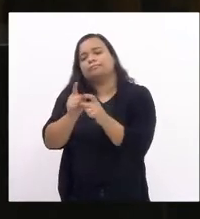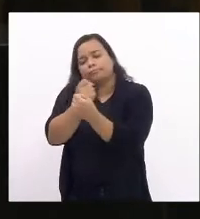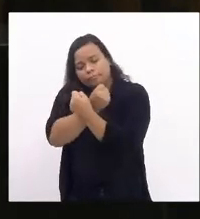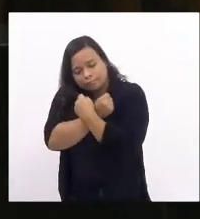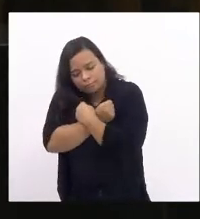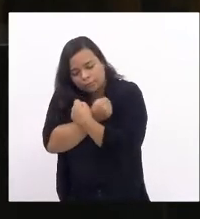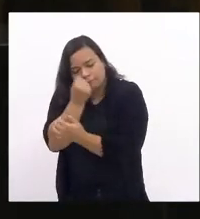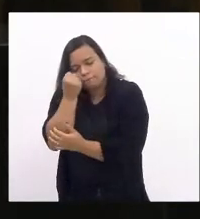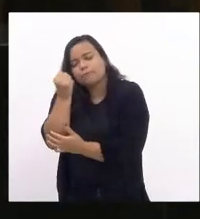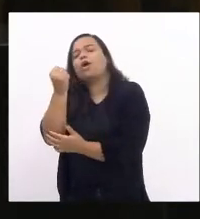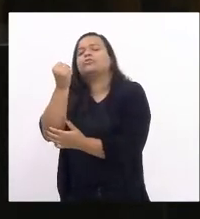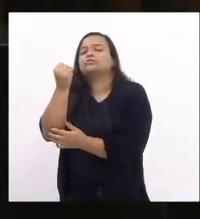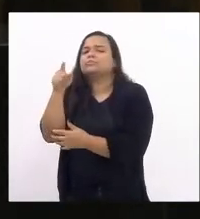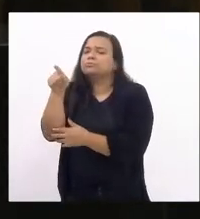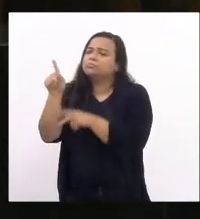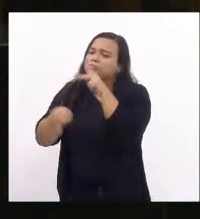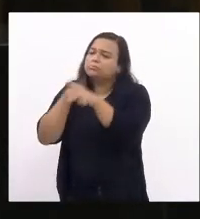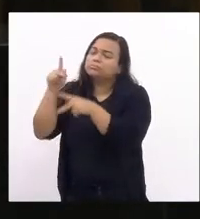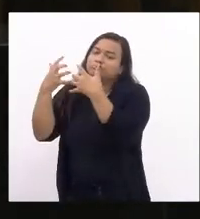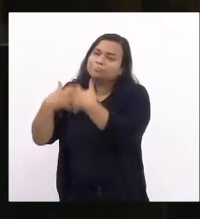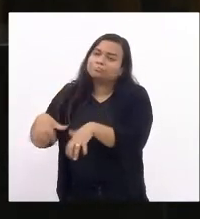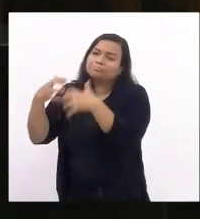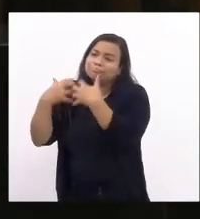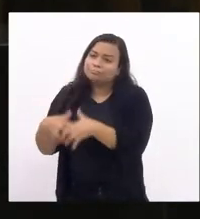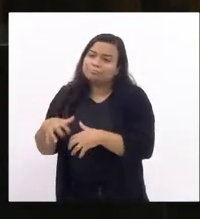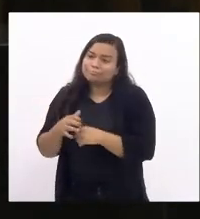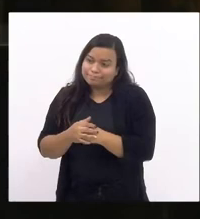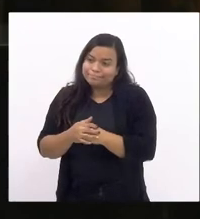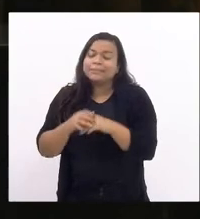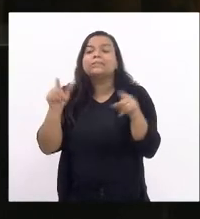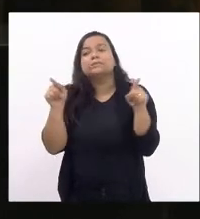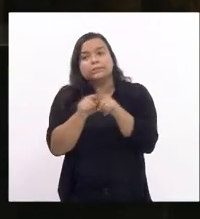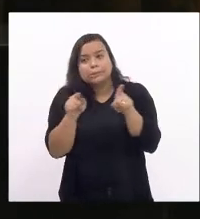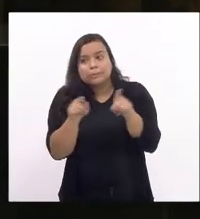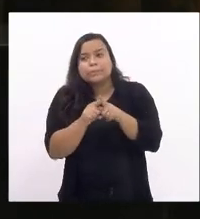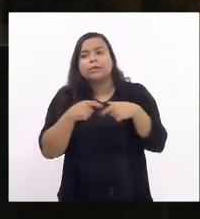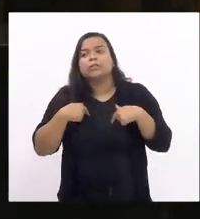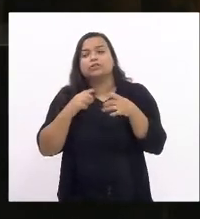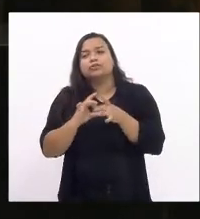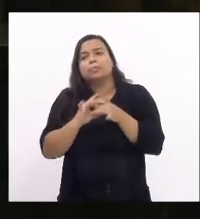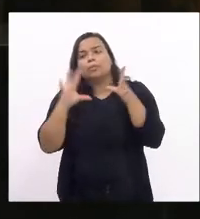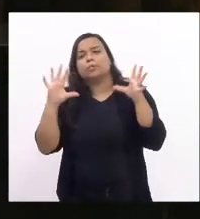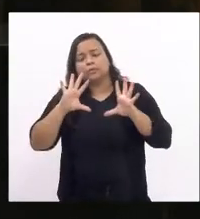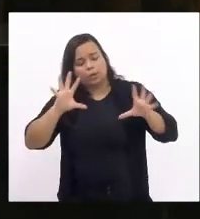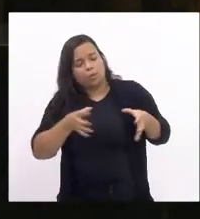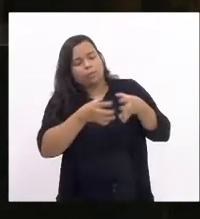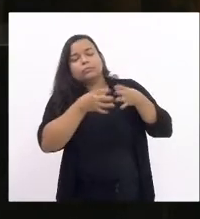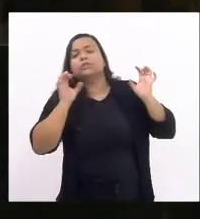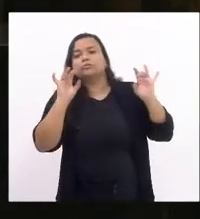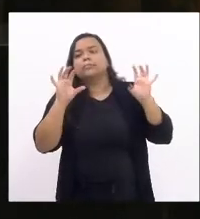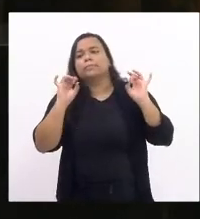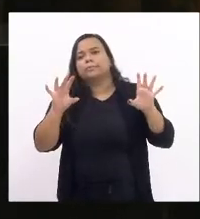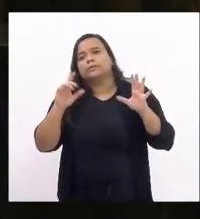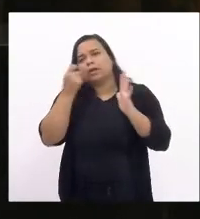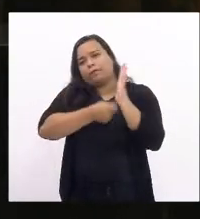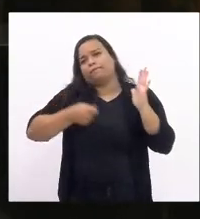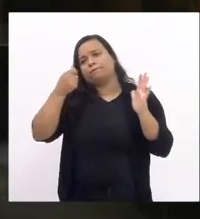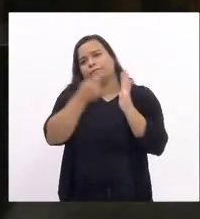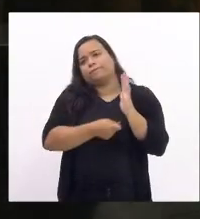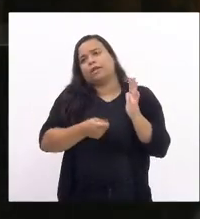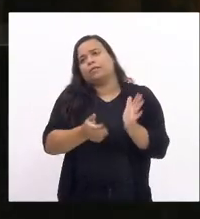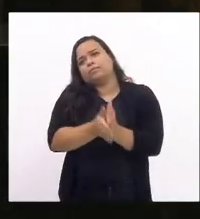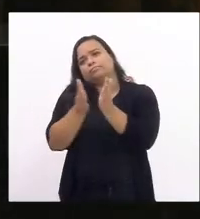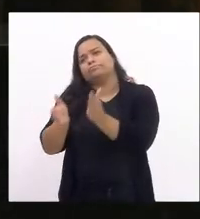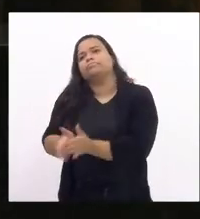muito forte à população petropolitana e também à disposição, à Comissão Especial de Enfrentamento à Miséria